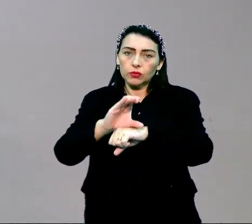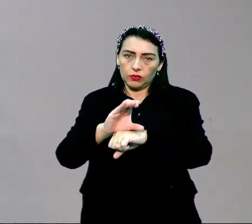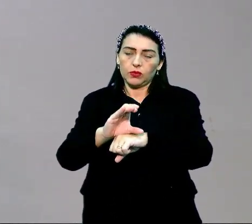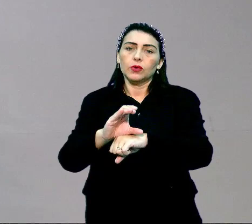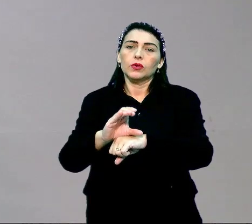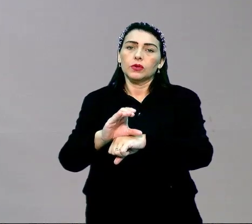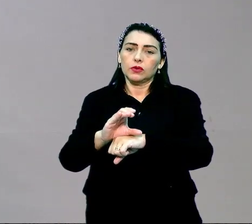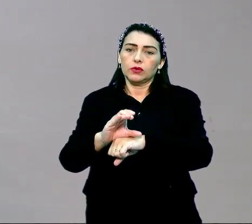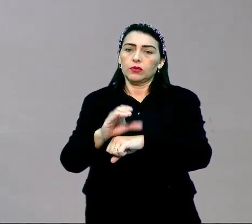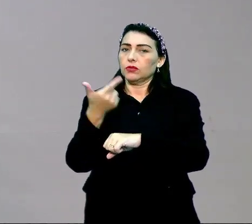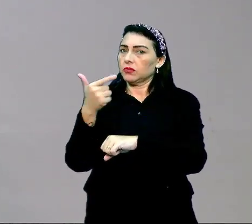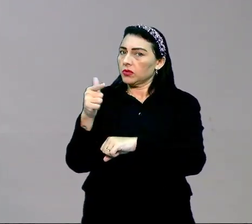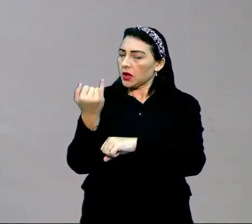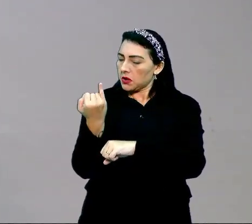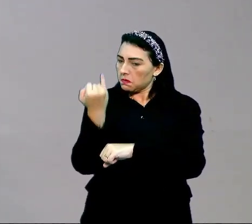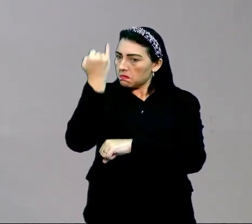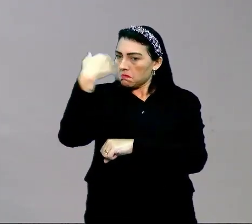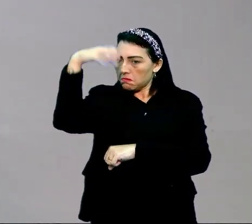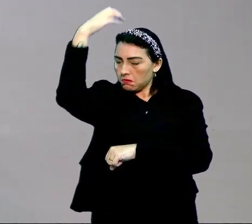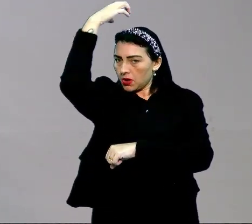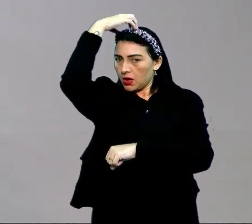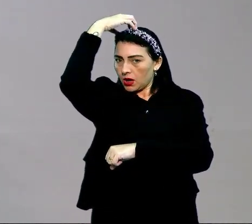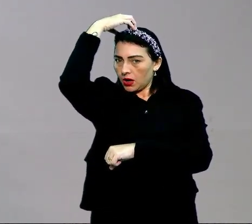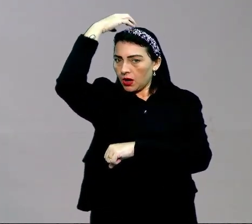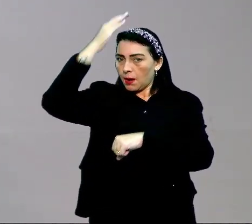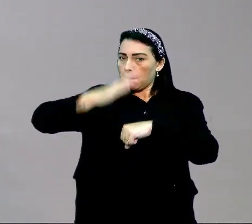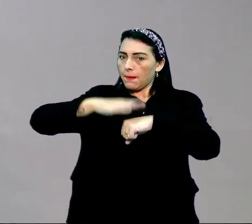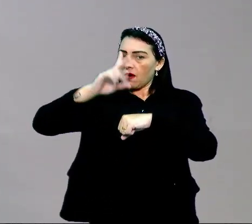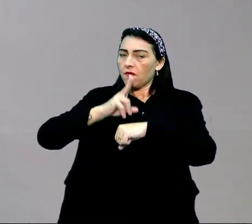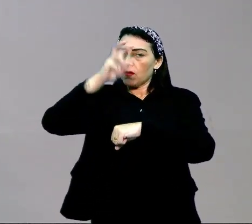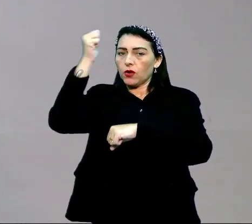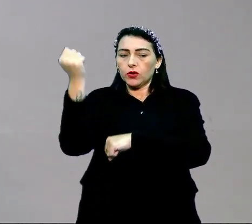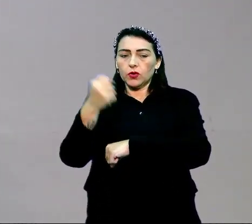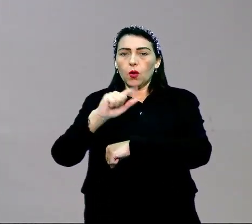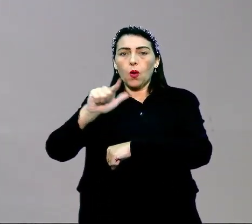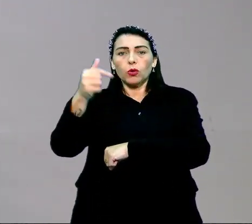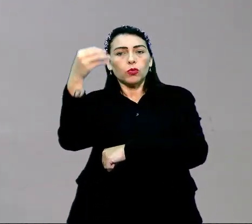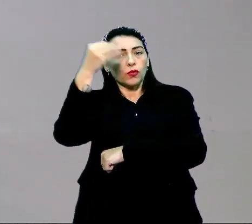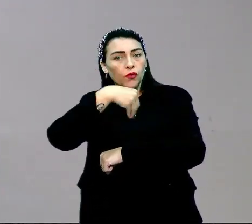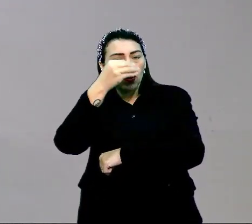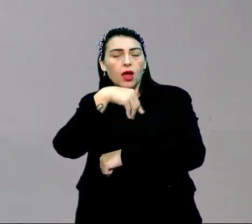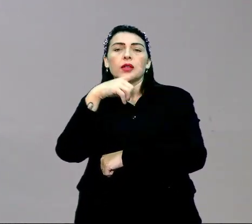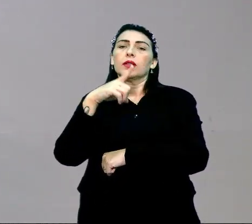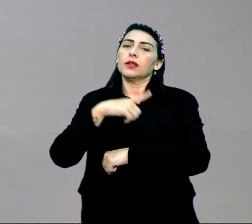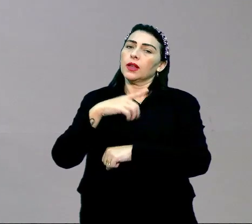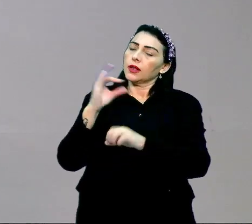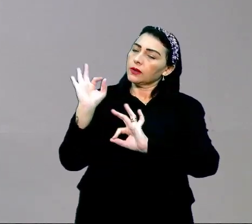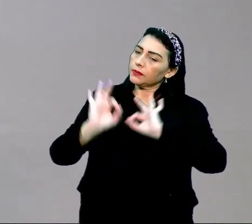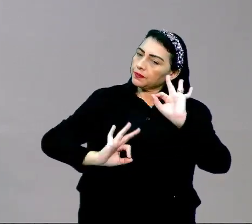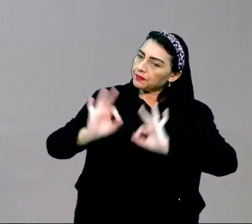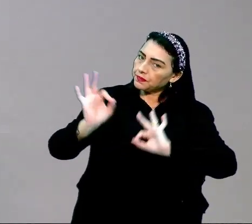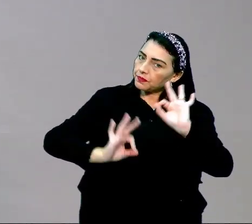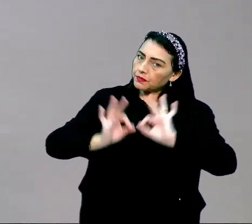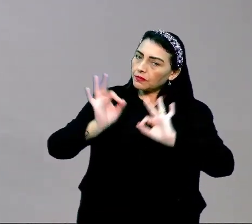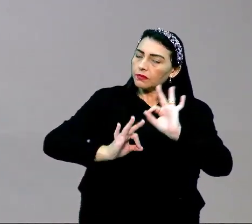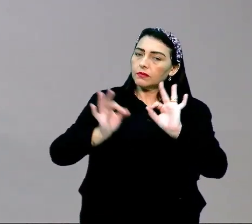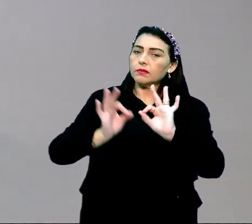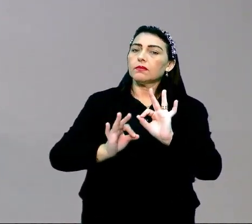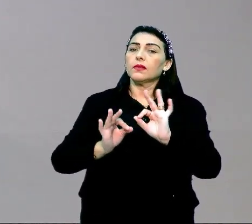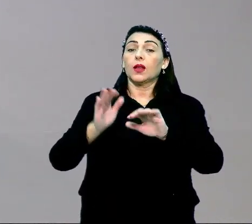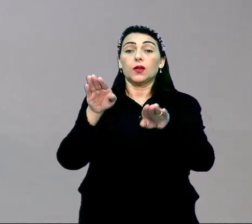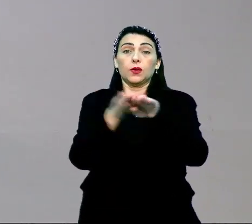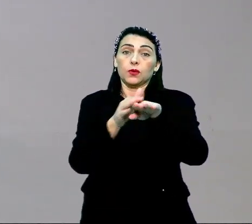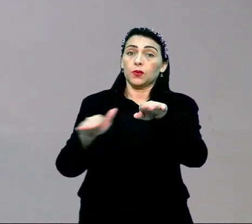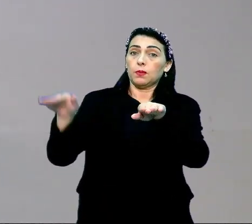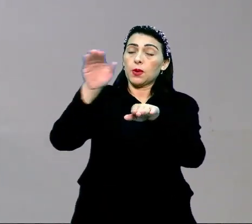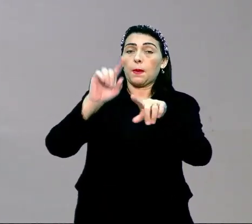esse imperialismo, olha as palavras que a gente está usando, esse imperialismo em relação a uma cultura. Sim, existe essa construção em que um se coloca superior ao